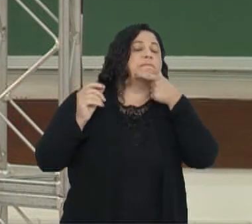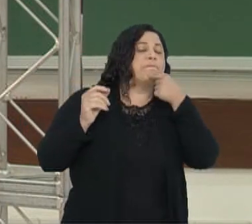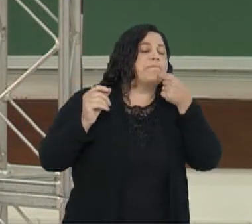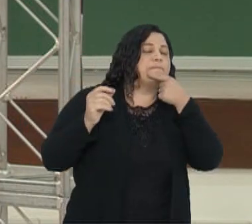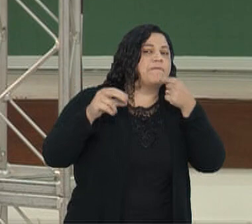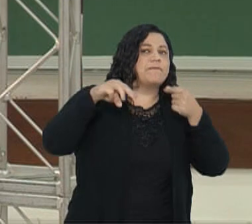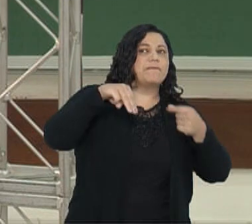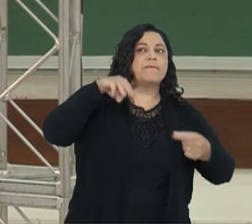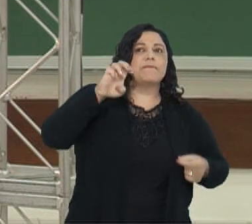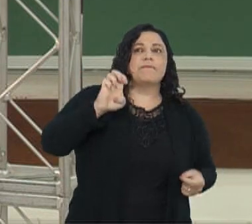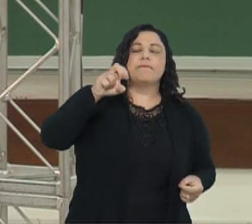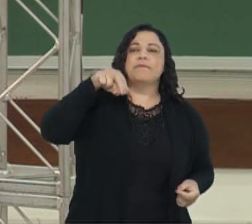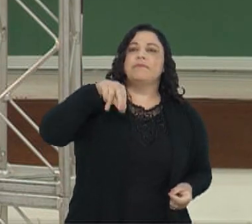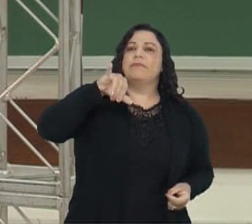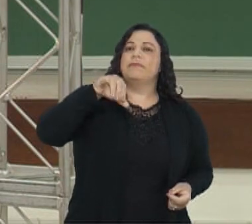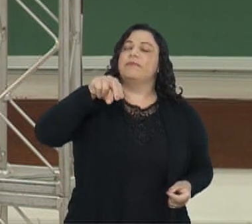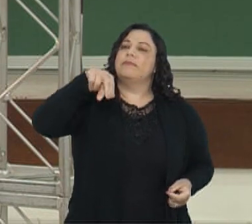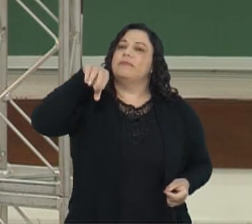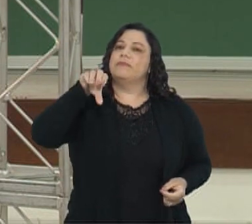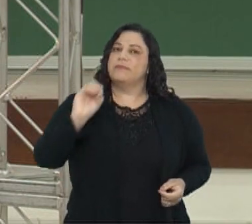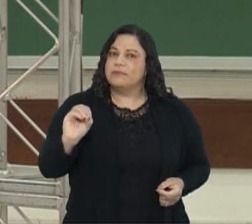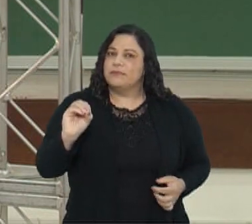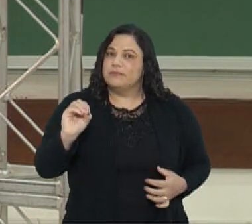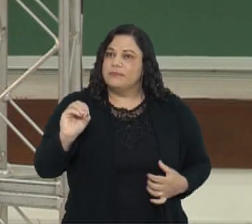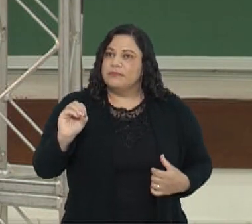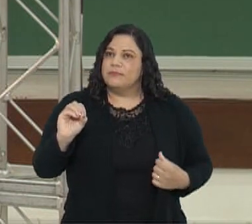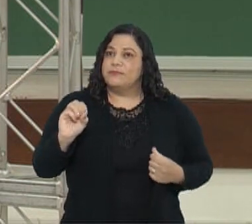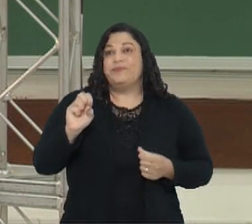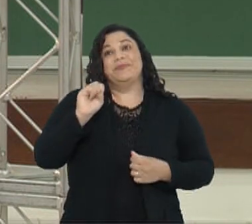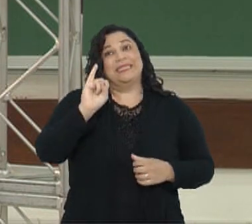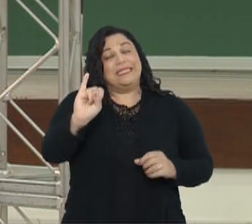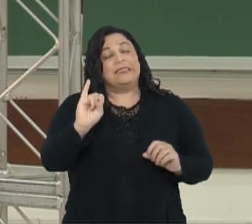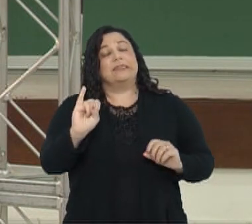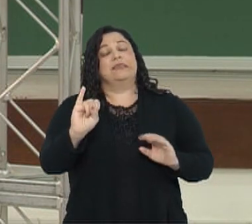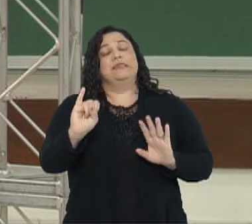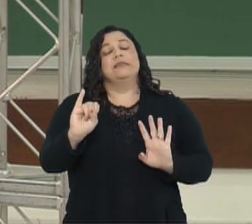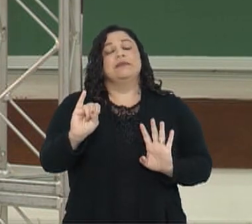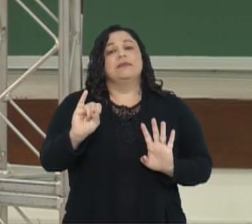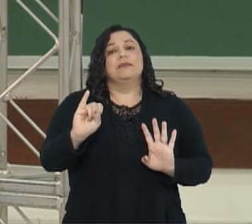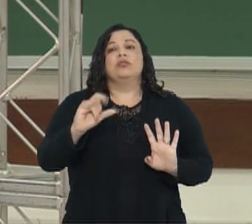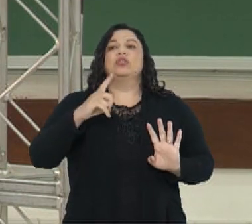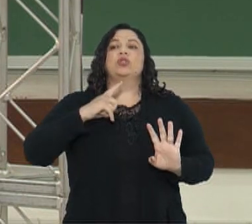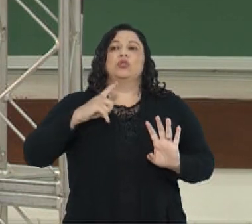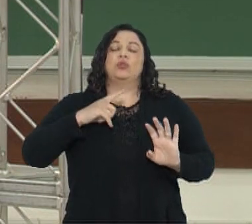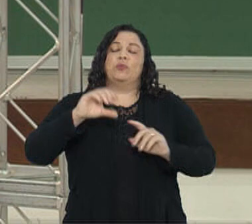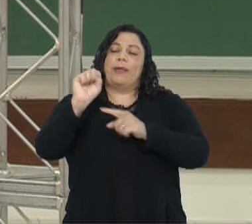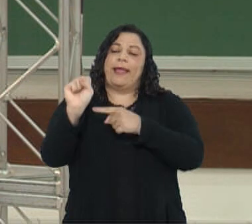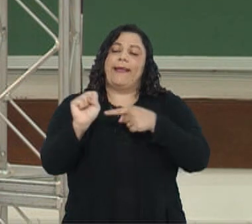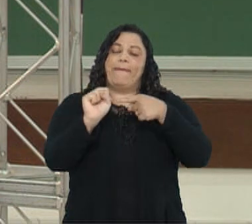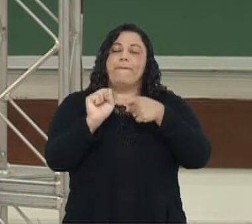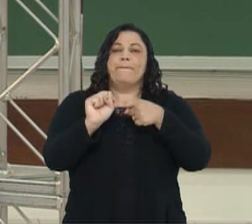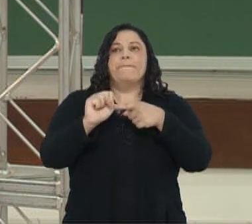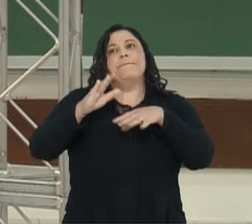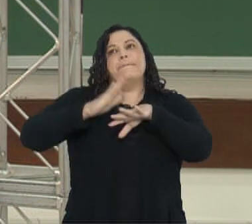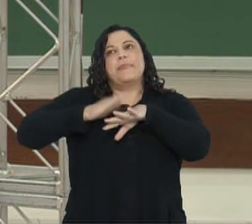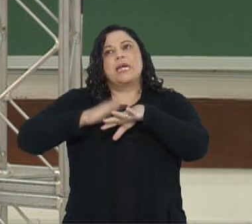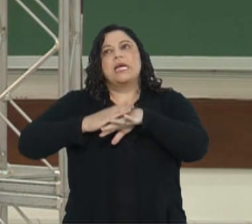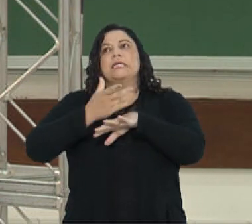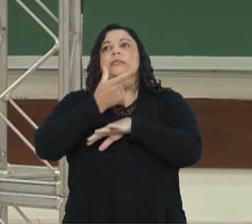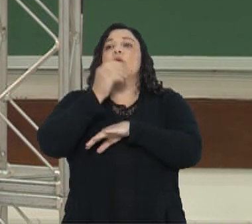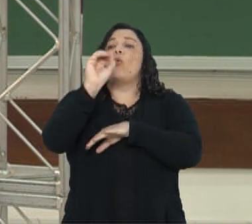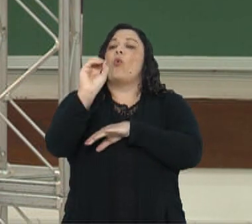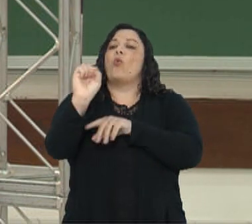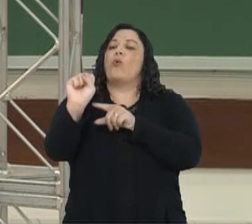núcleo. Veja bem, gente, se estiver no plural, continua sendo um núcleo,